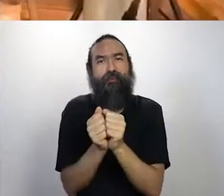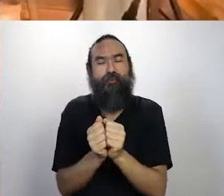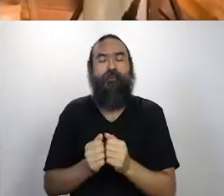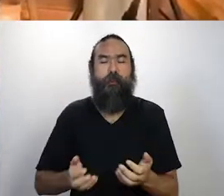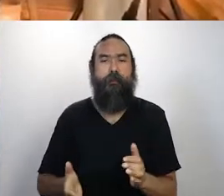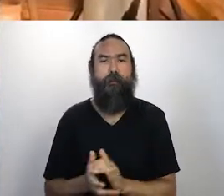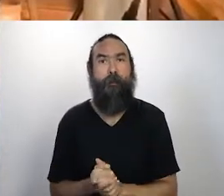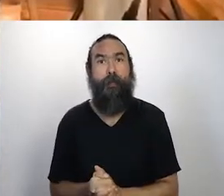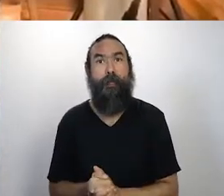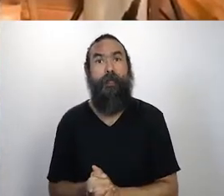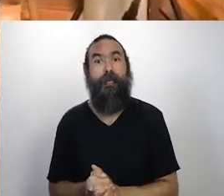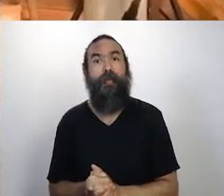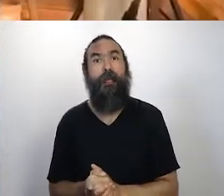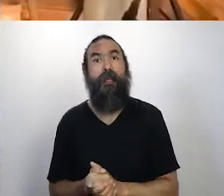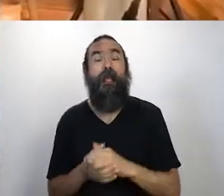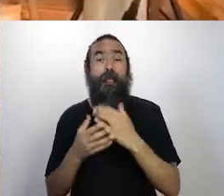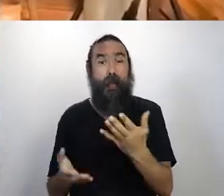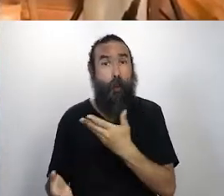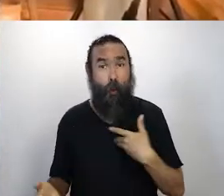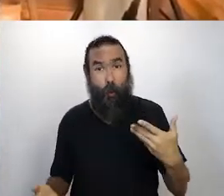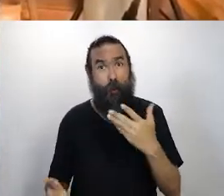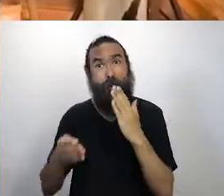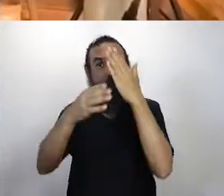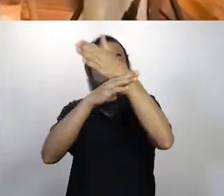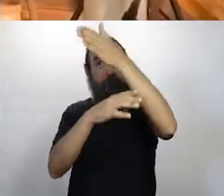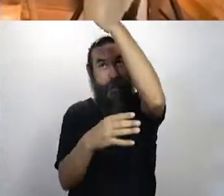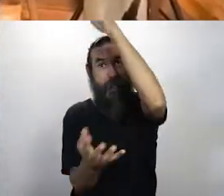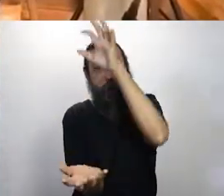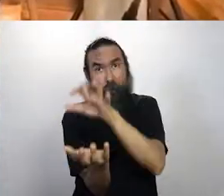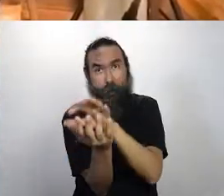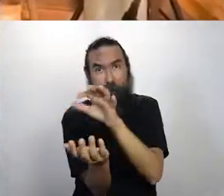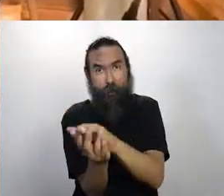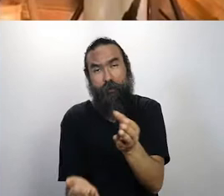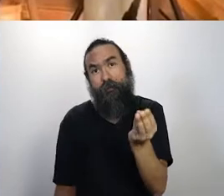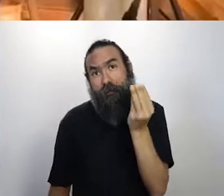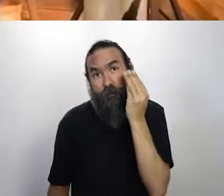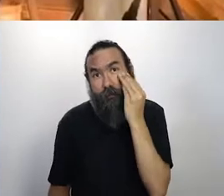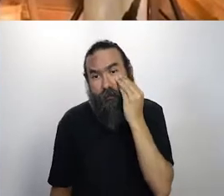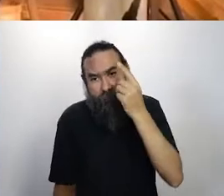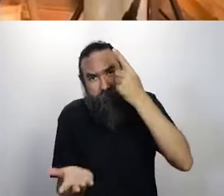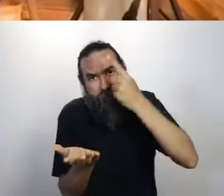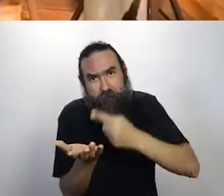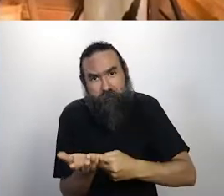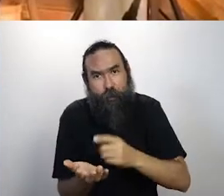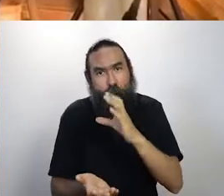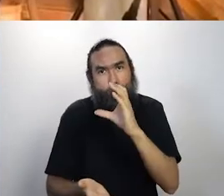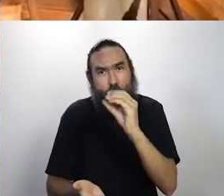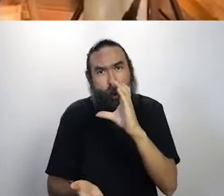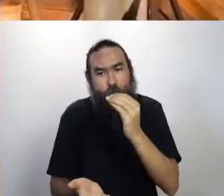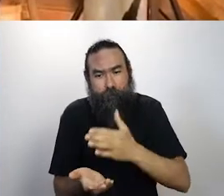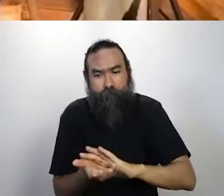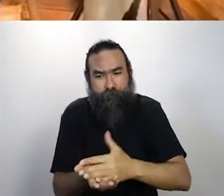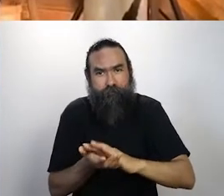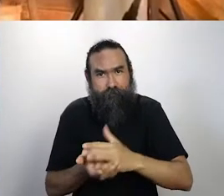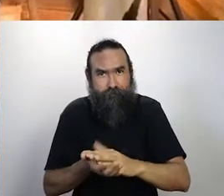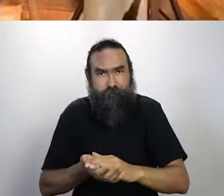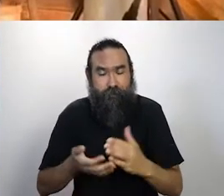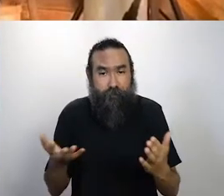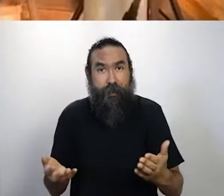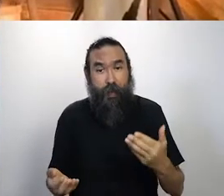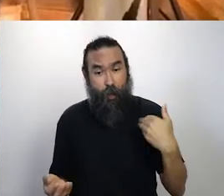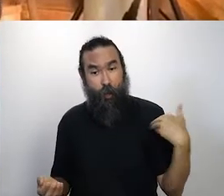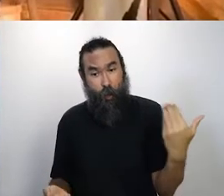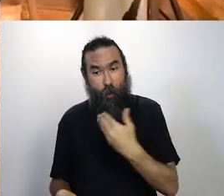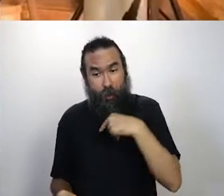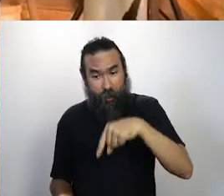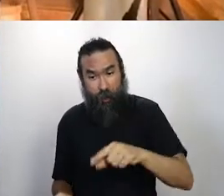de Arco Verde, vai ser uma maravilha. Então, a gente vai para Pernambuco agora, né, Narelle? Apreciar esse coco que começou com as meninas. A gente vai sair